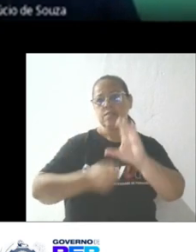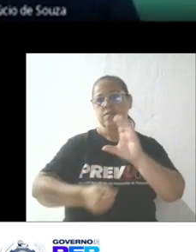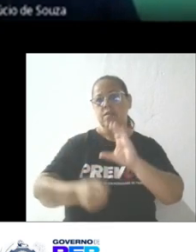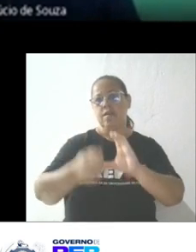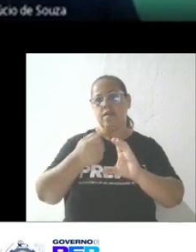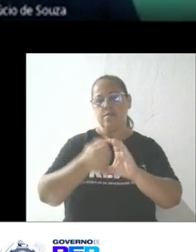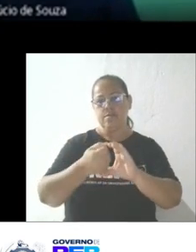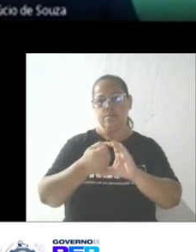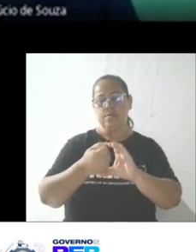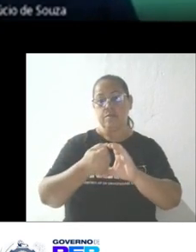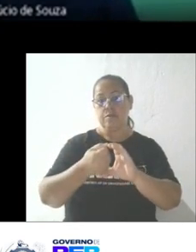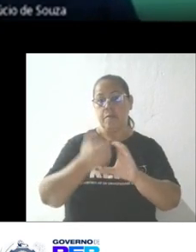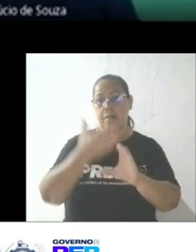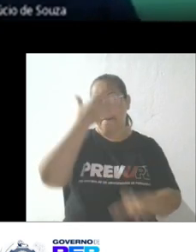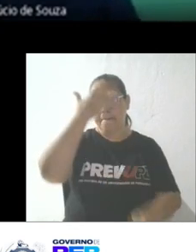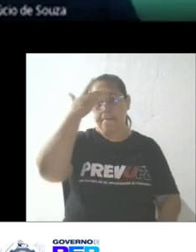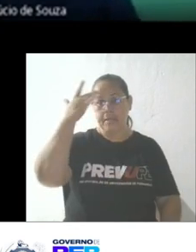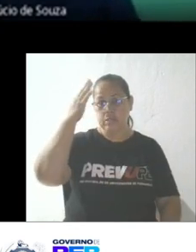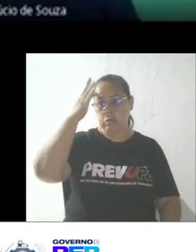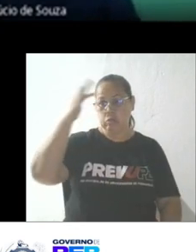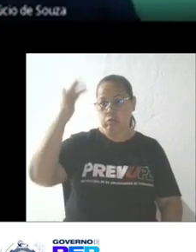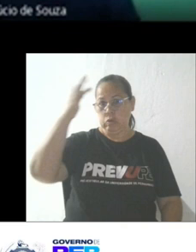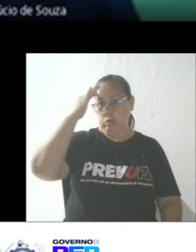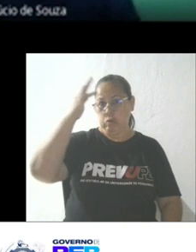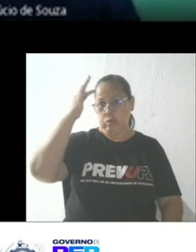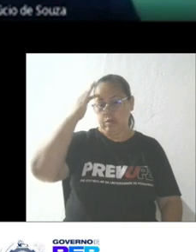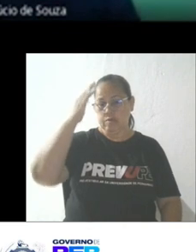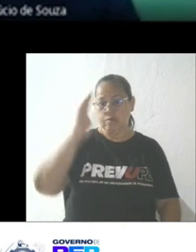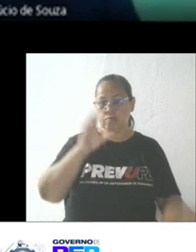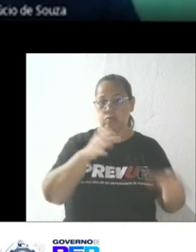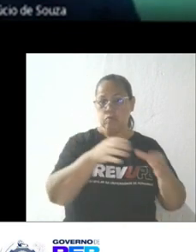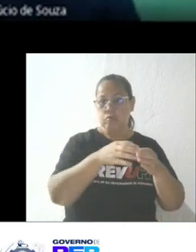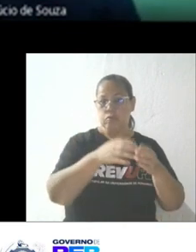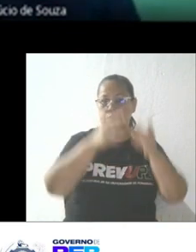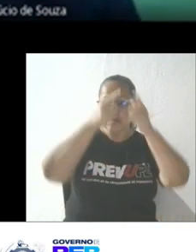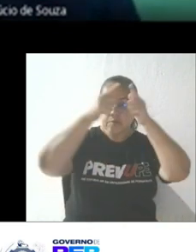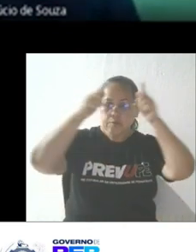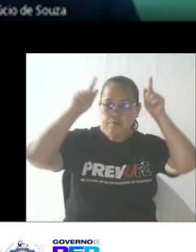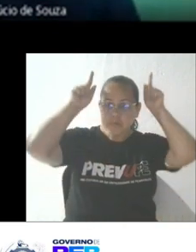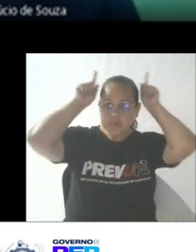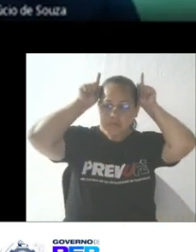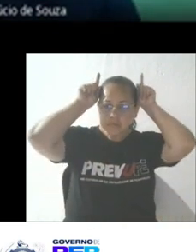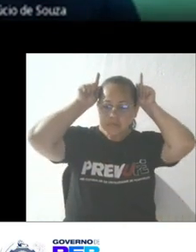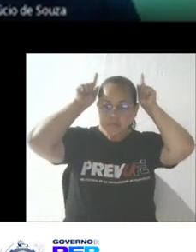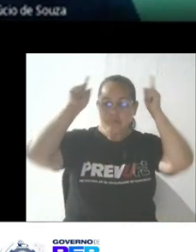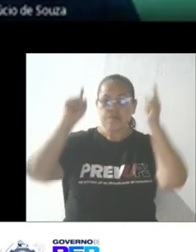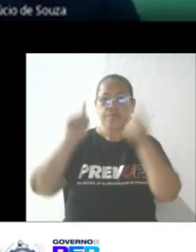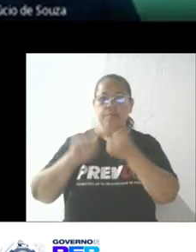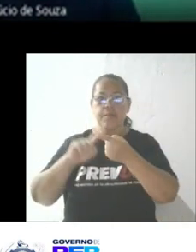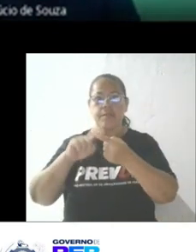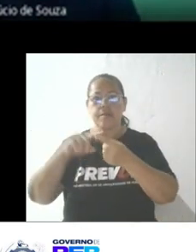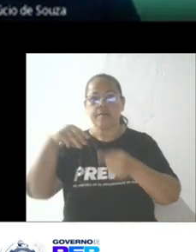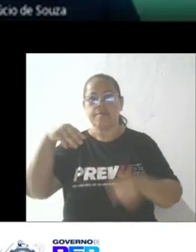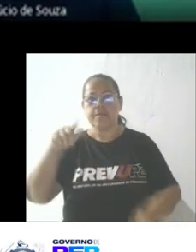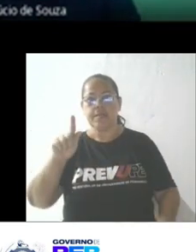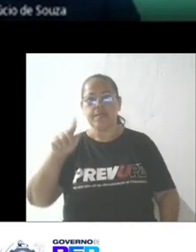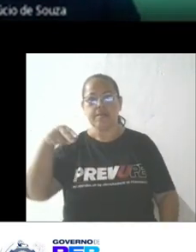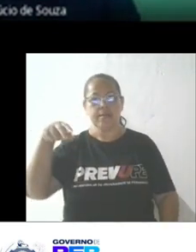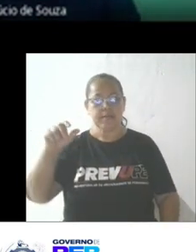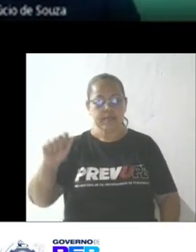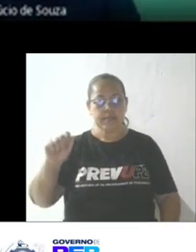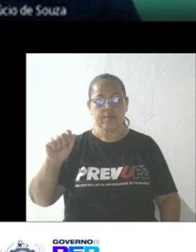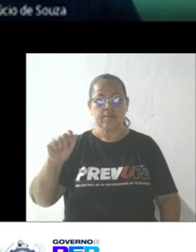das colônias gregas como Júnior, atual Turquia e Magna Grécia Sul da Itália e Sicília